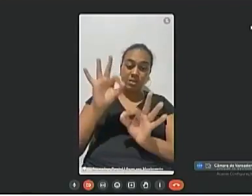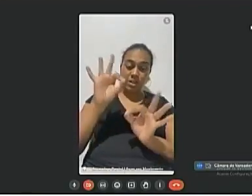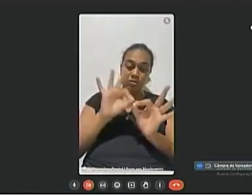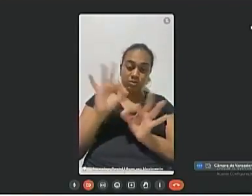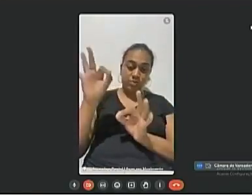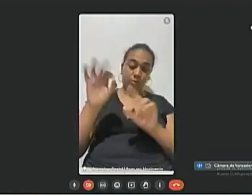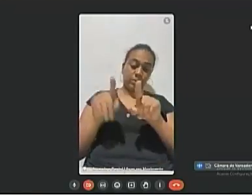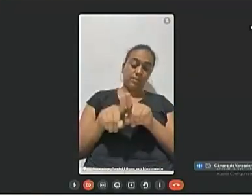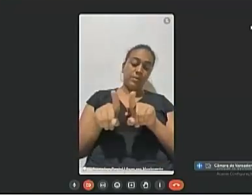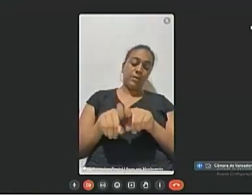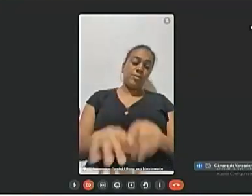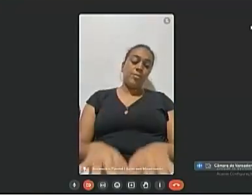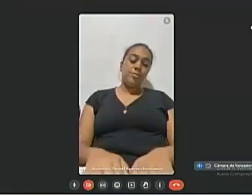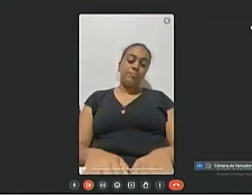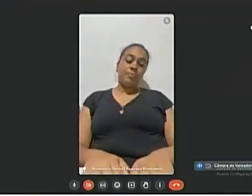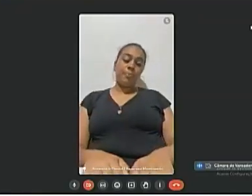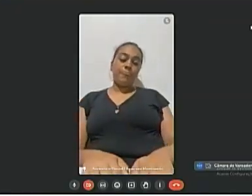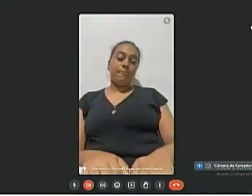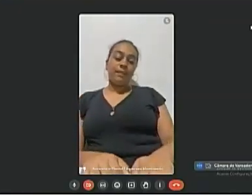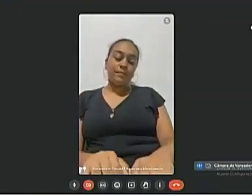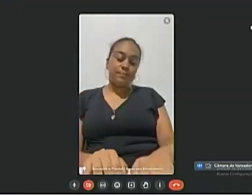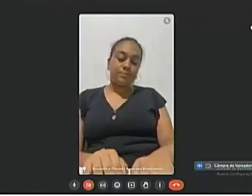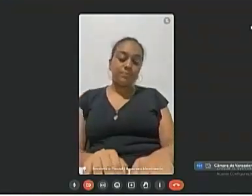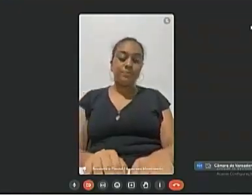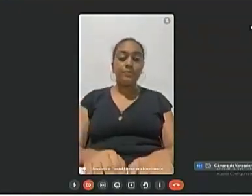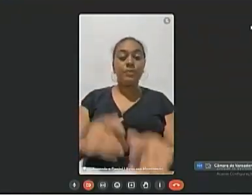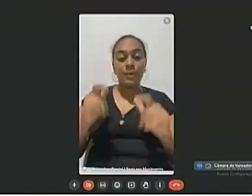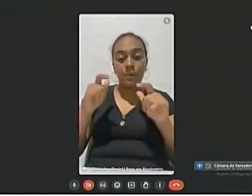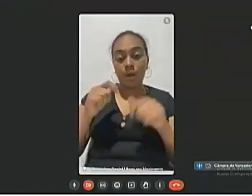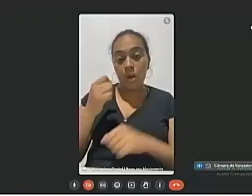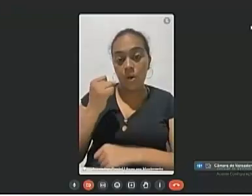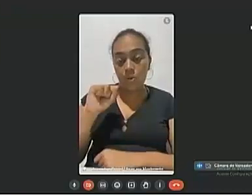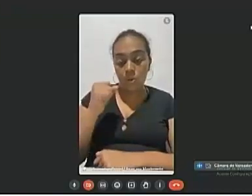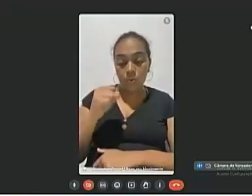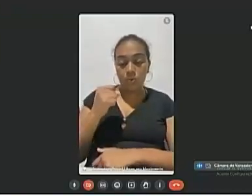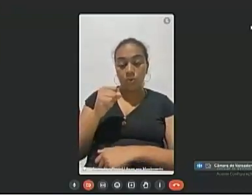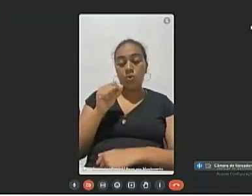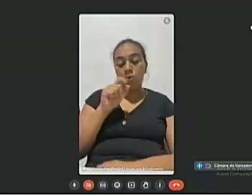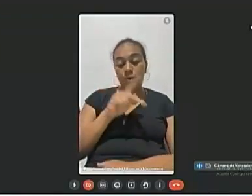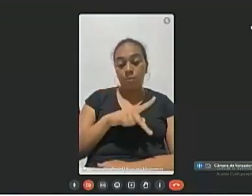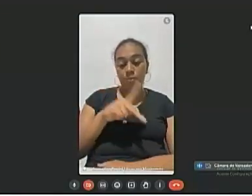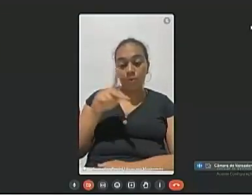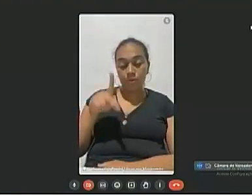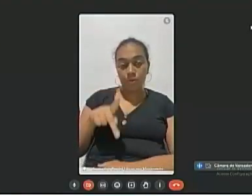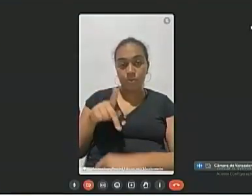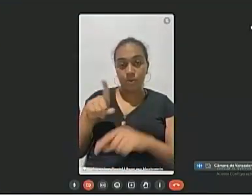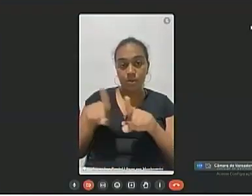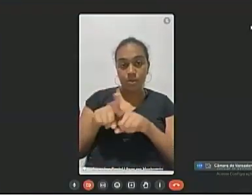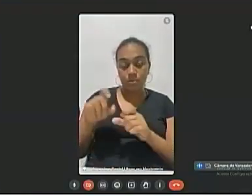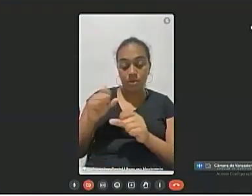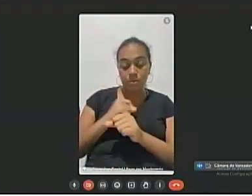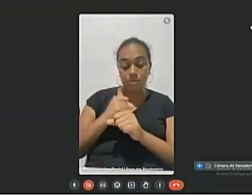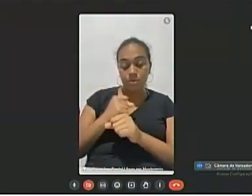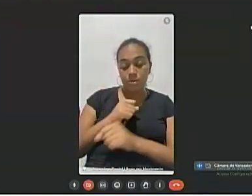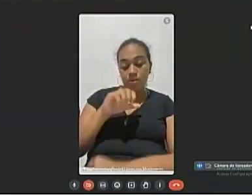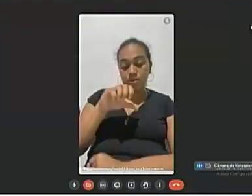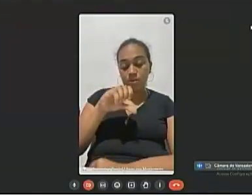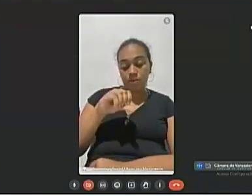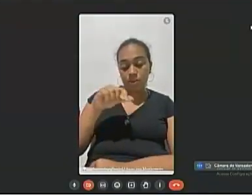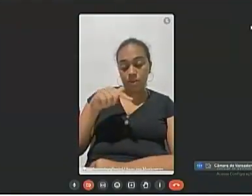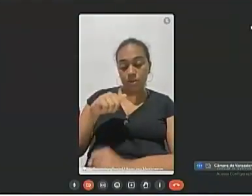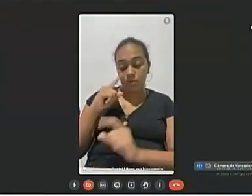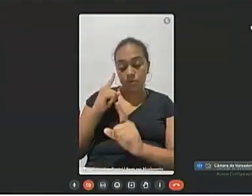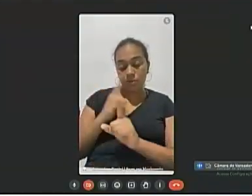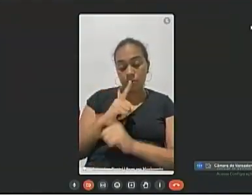rebaixamento. No local da ponte, 8 centímetros. O professor Tucci e o Villanueva, em 97, acharam 3 centímetros.